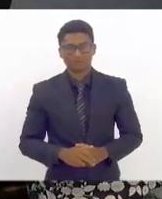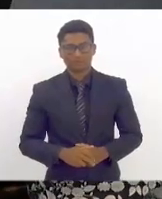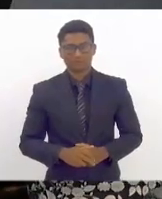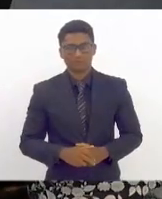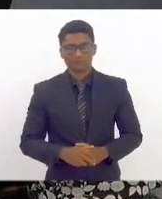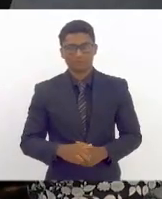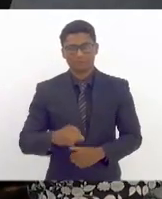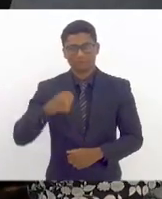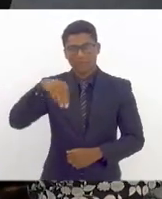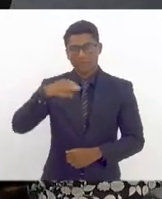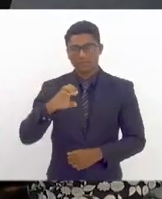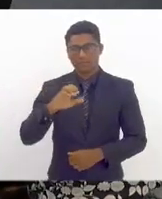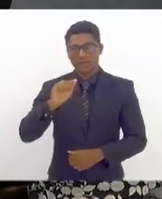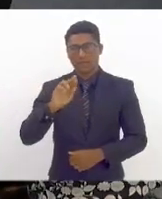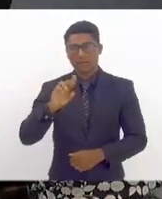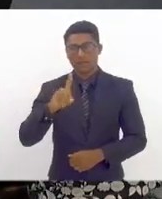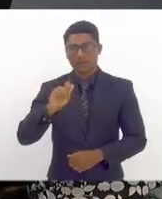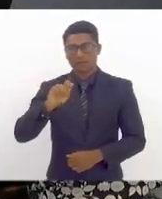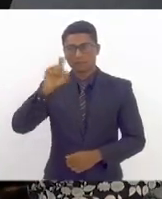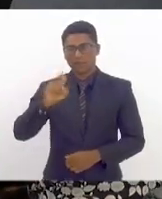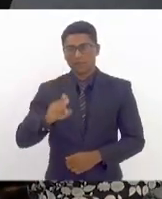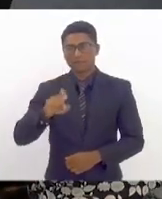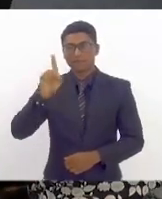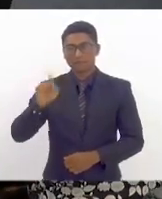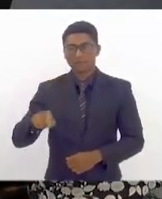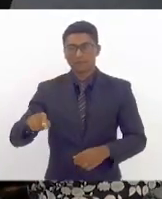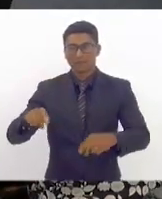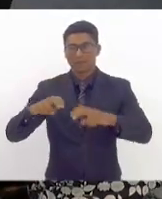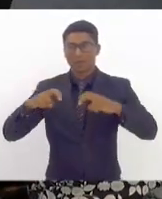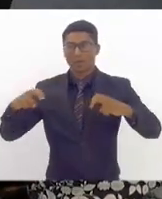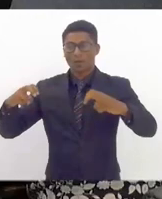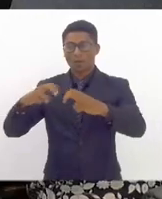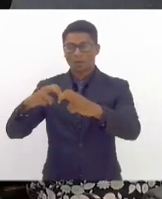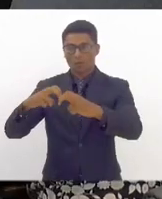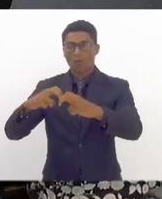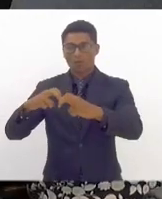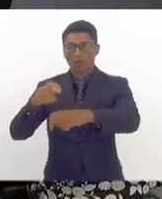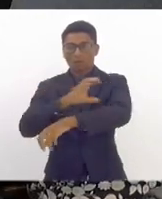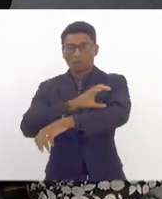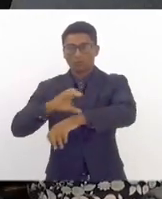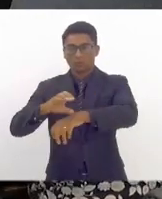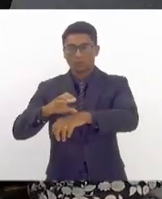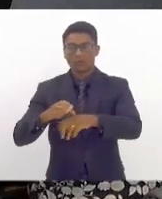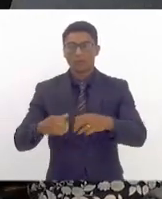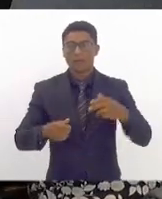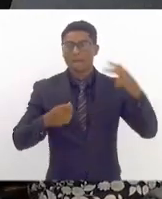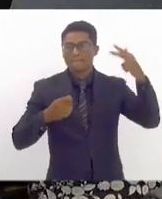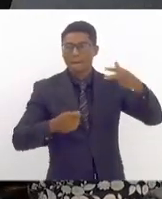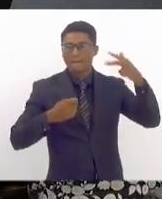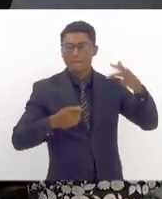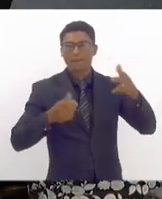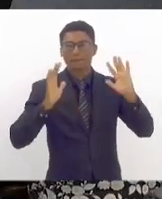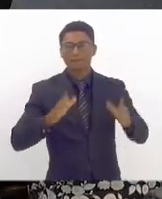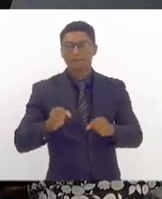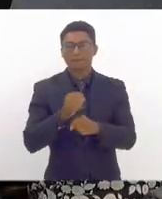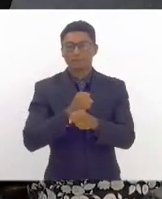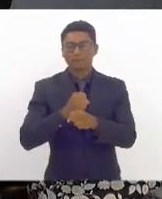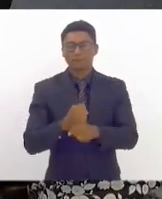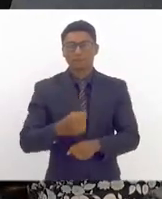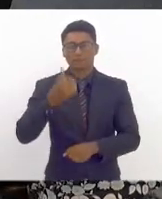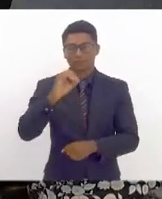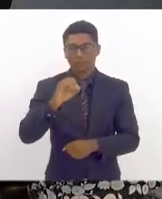Mc aldaz é uma roda cultural e batalha de Mc espioneira do Estado do Rio de Janeiro atuando a 10 anos na praça do